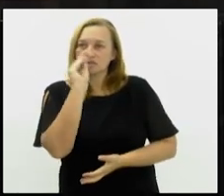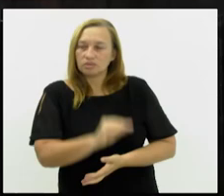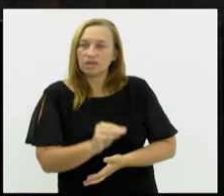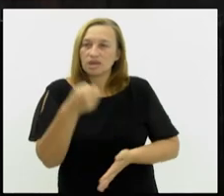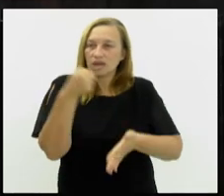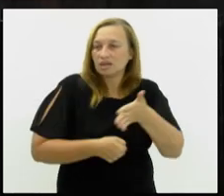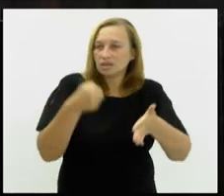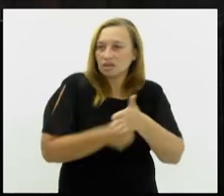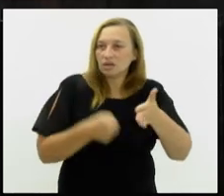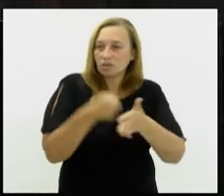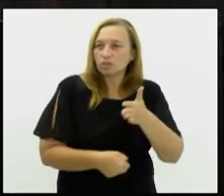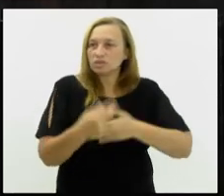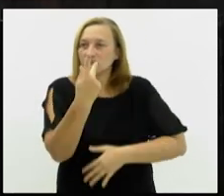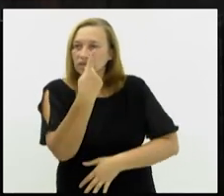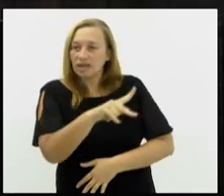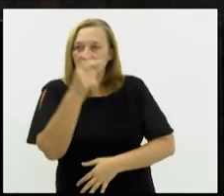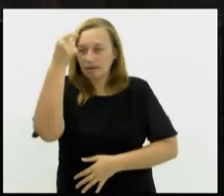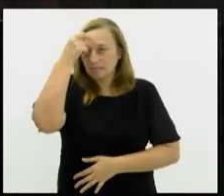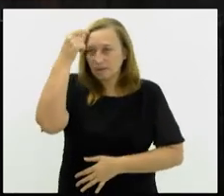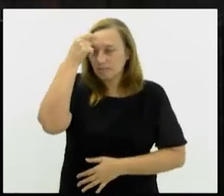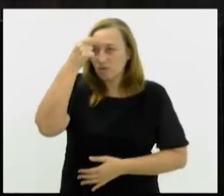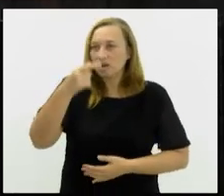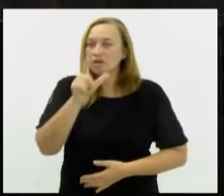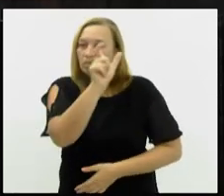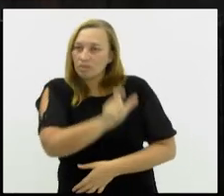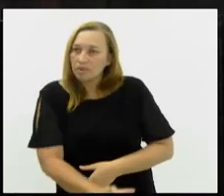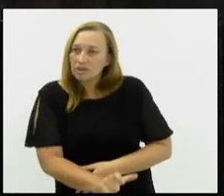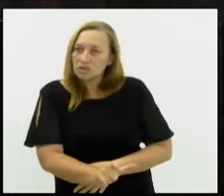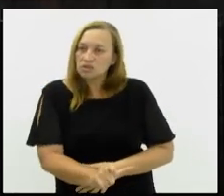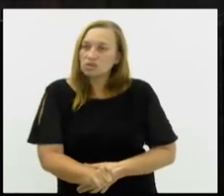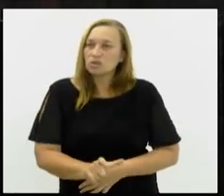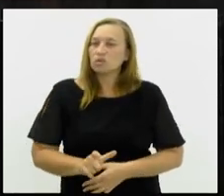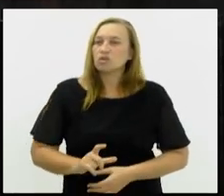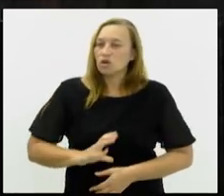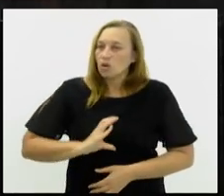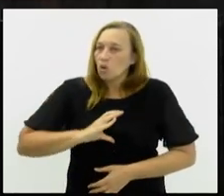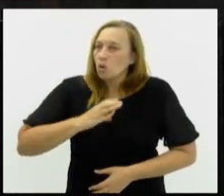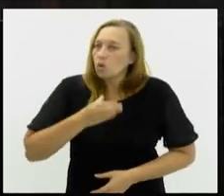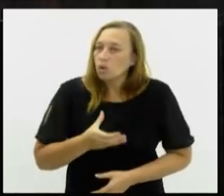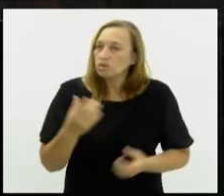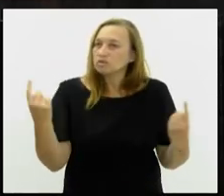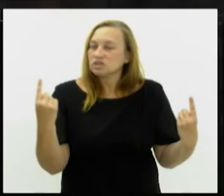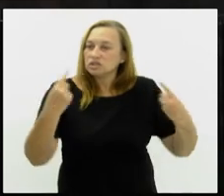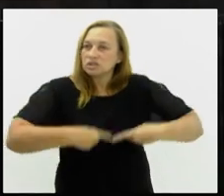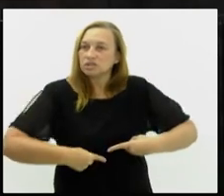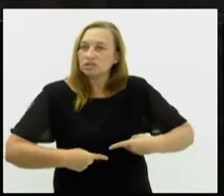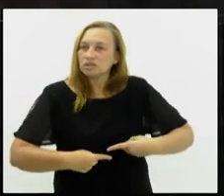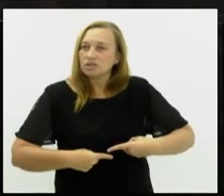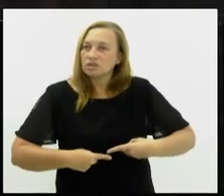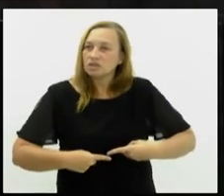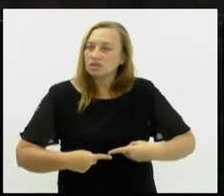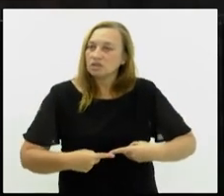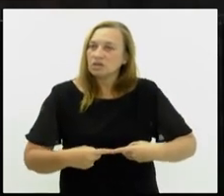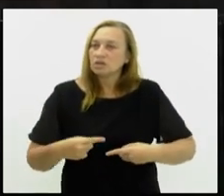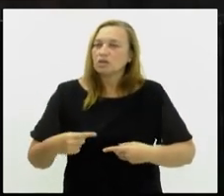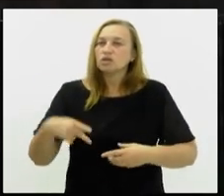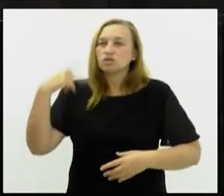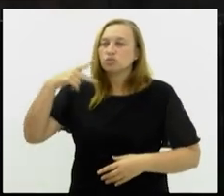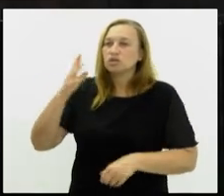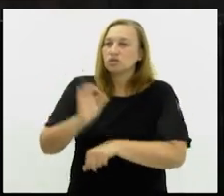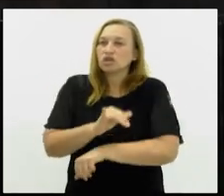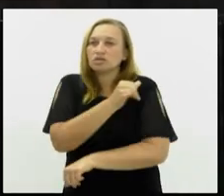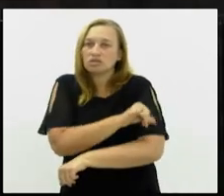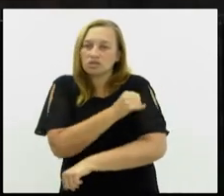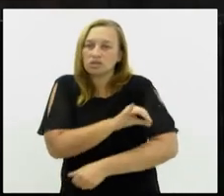luta, também a sua memória enquanto uma pessoa que ousou desafiar os podres poderes do Estado do Rio de